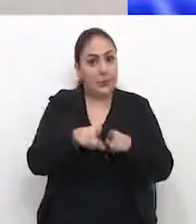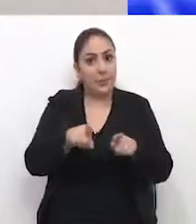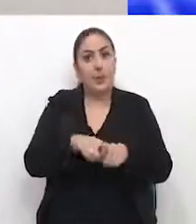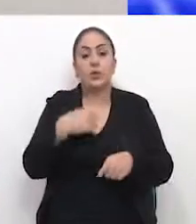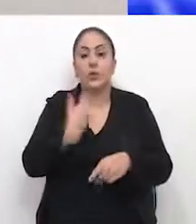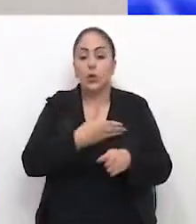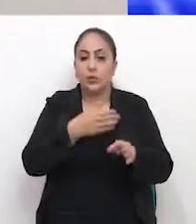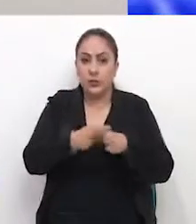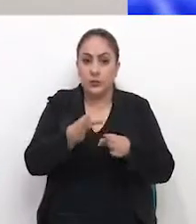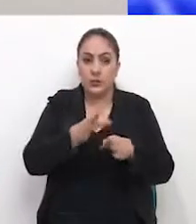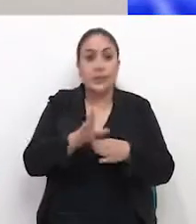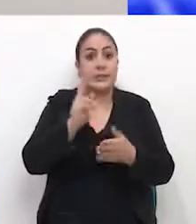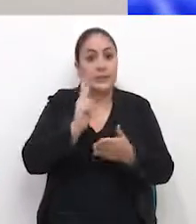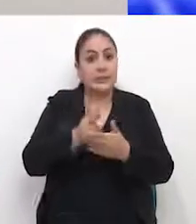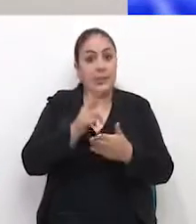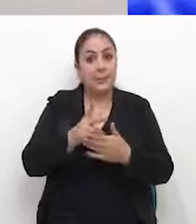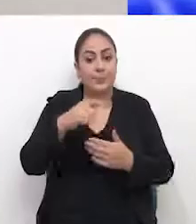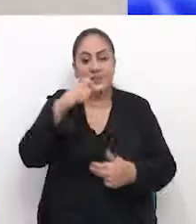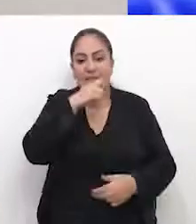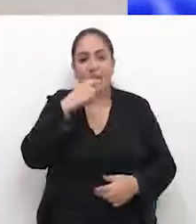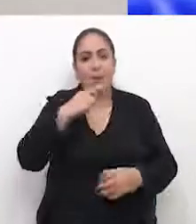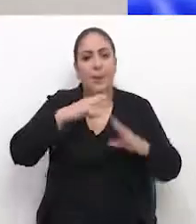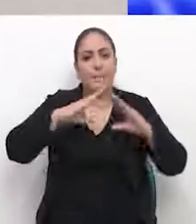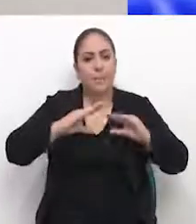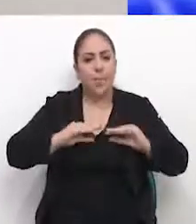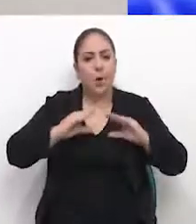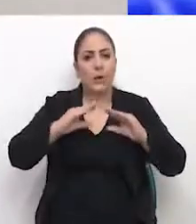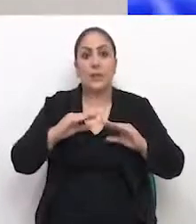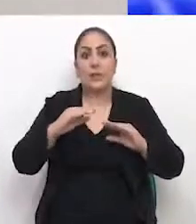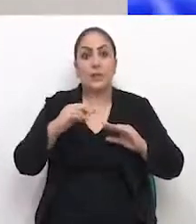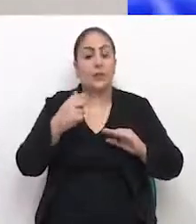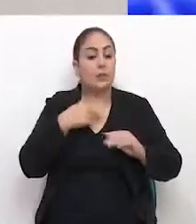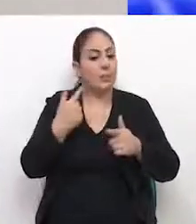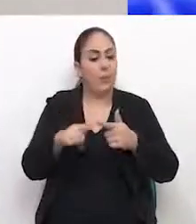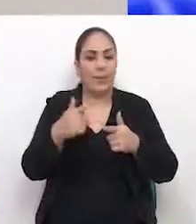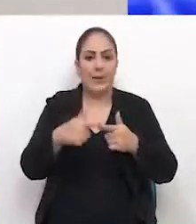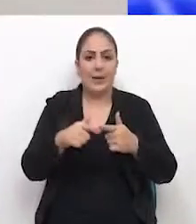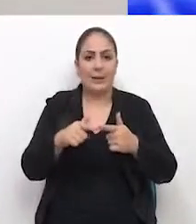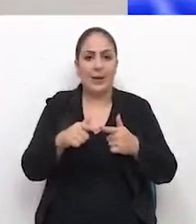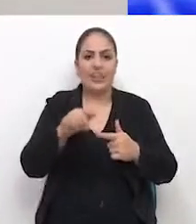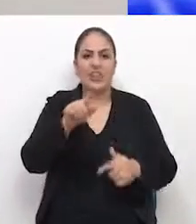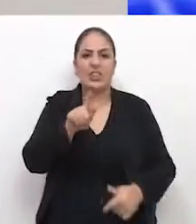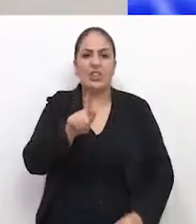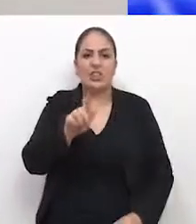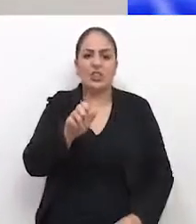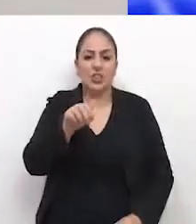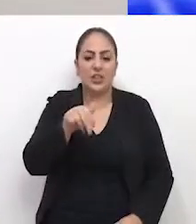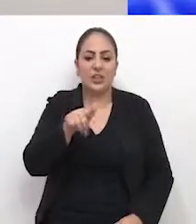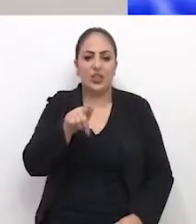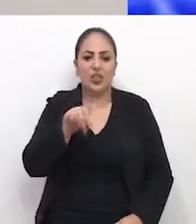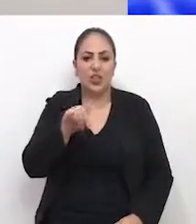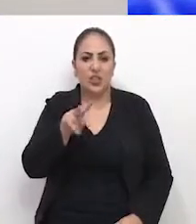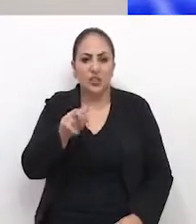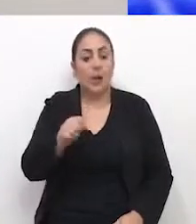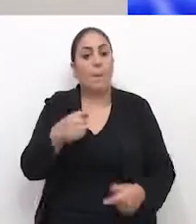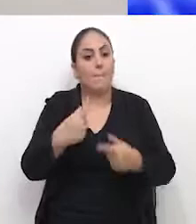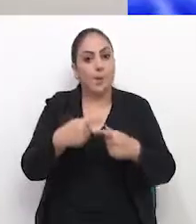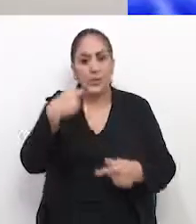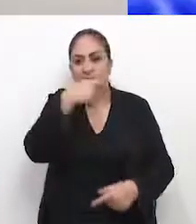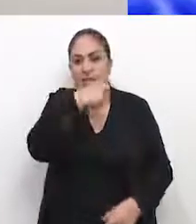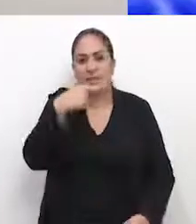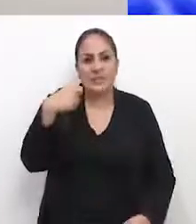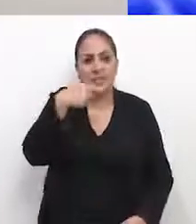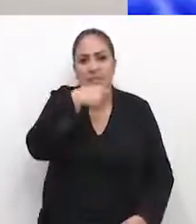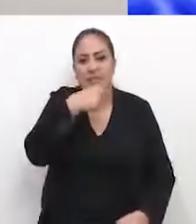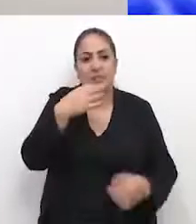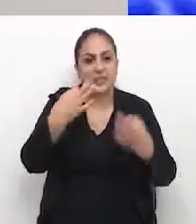Além disso, nós indicamos sempre uma escova macia que não agrida a sua gengiva, até porque uma